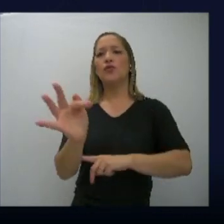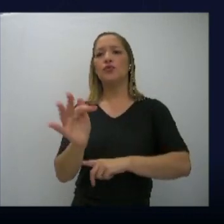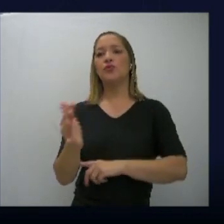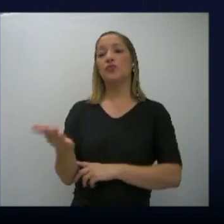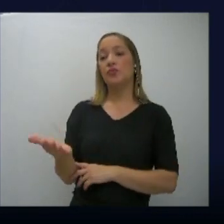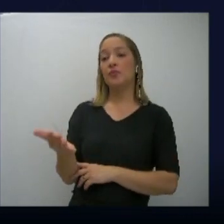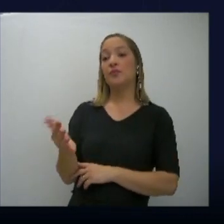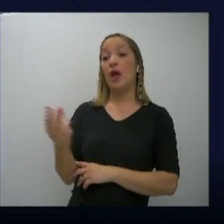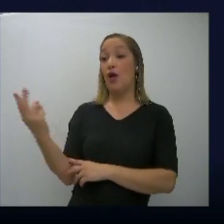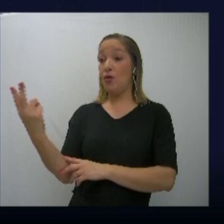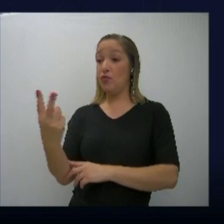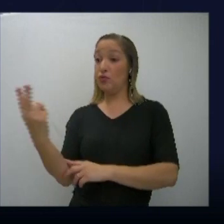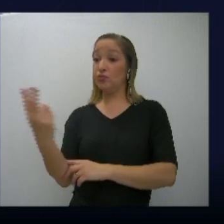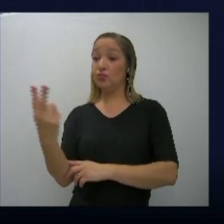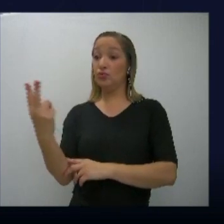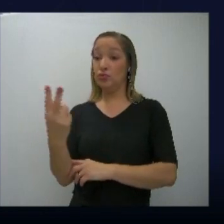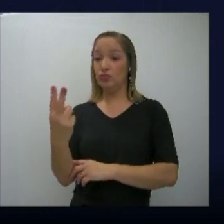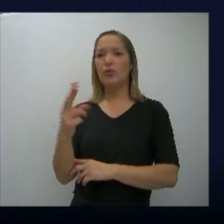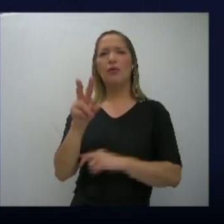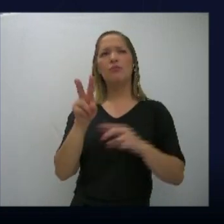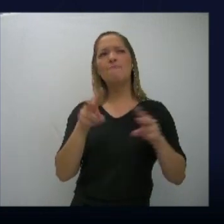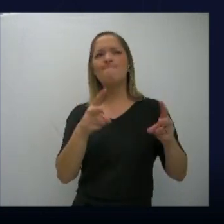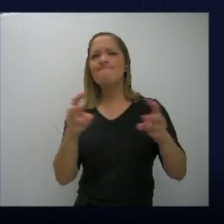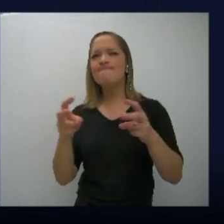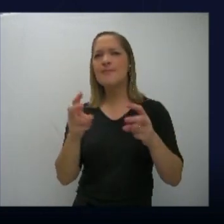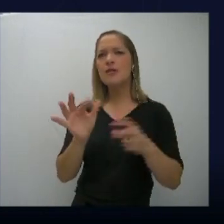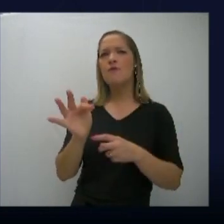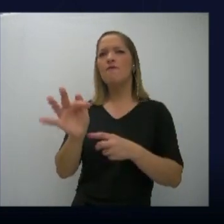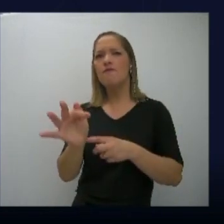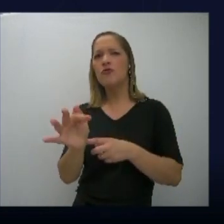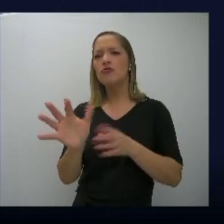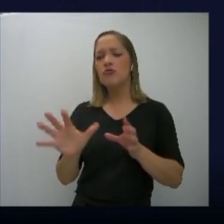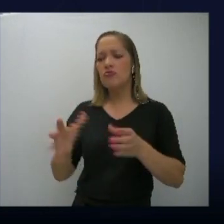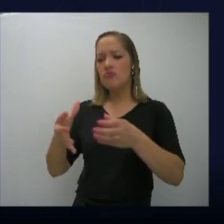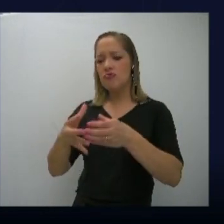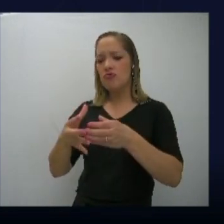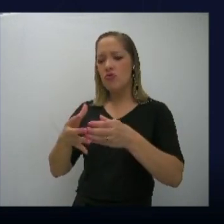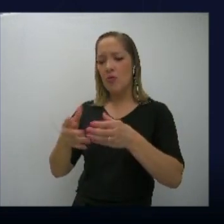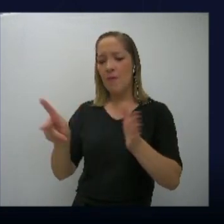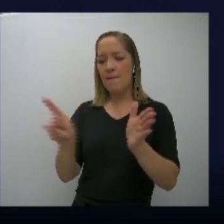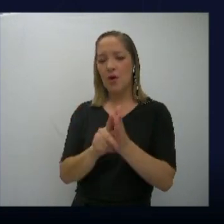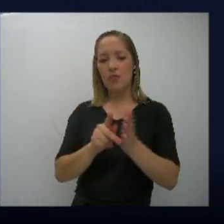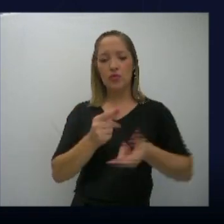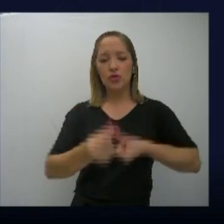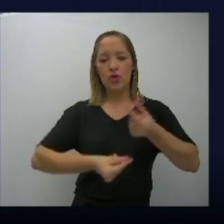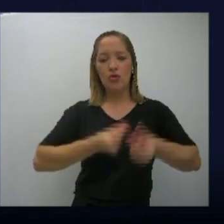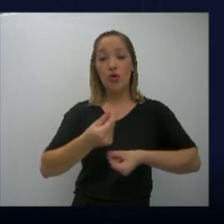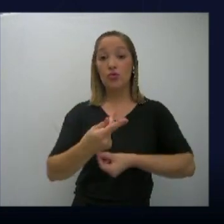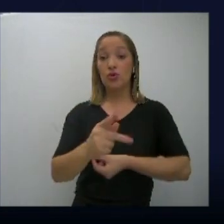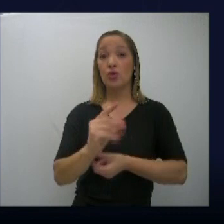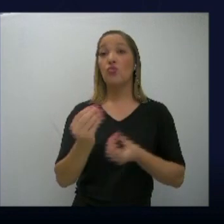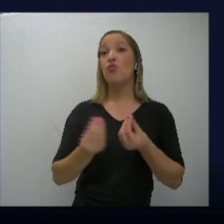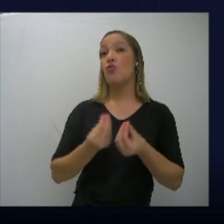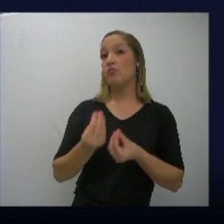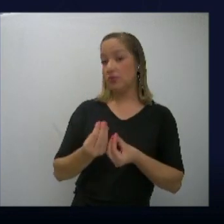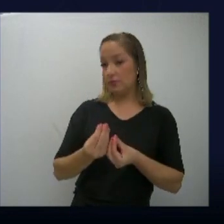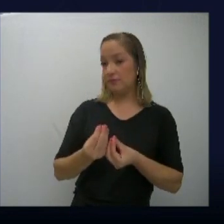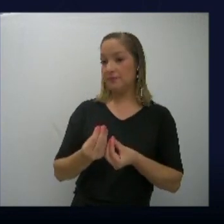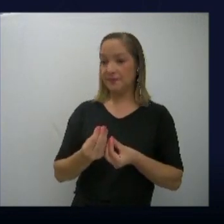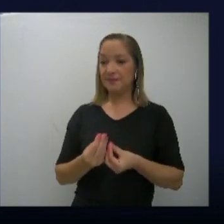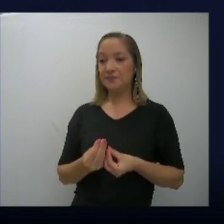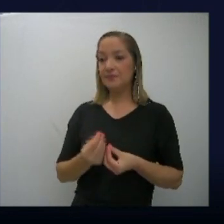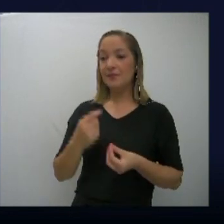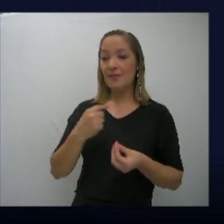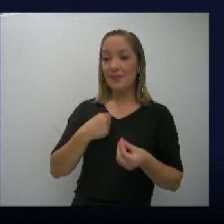e o Guilherme é tão vendo futuro do setor do seu setores dos seus negócios alguns dados que eu reservei aqui